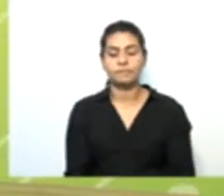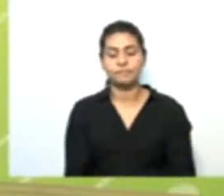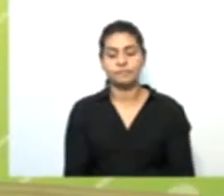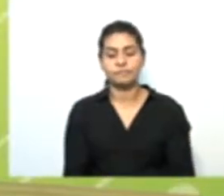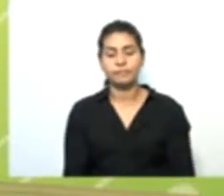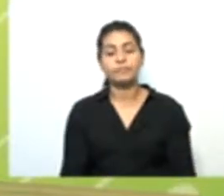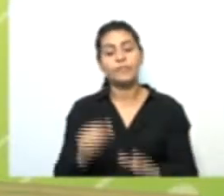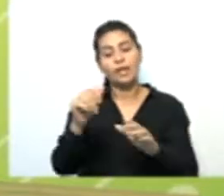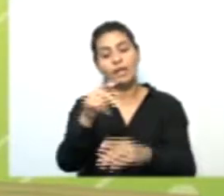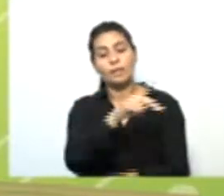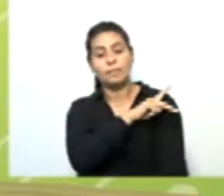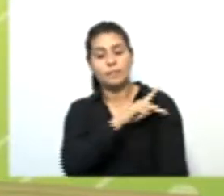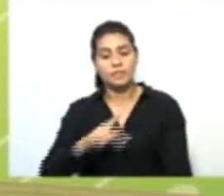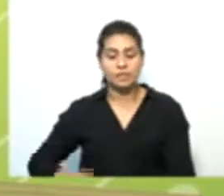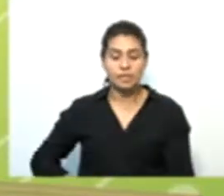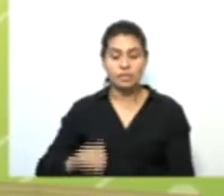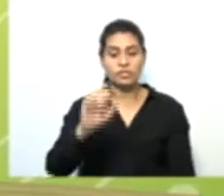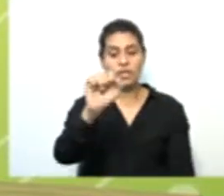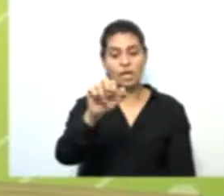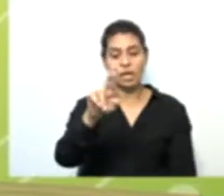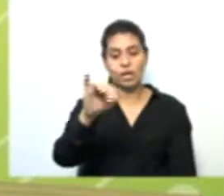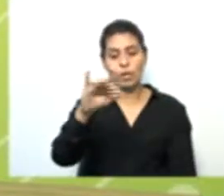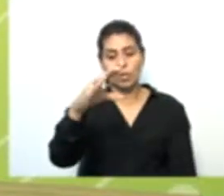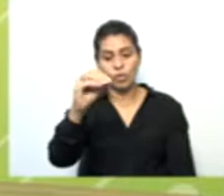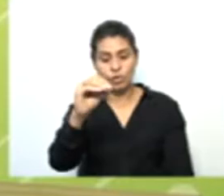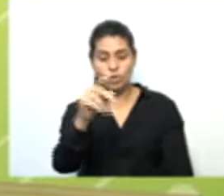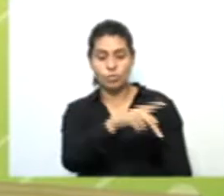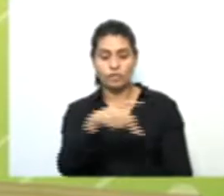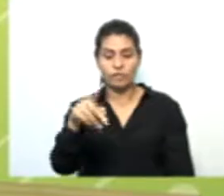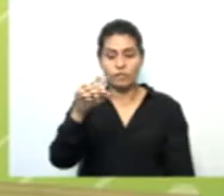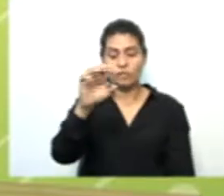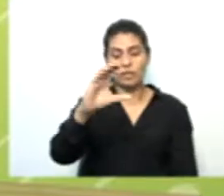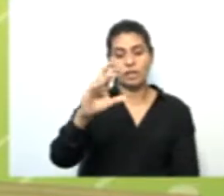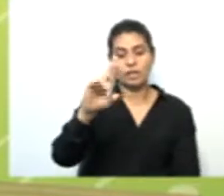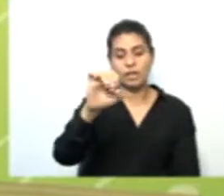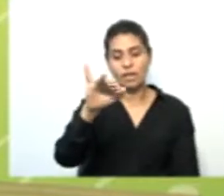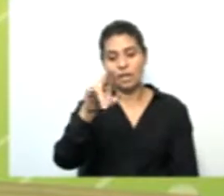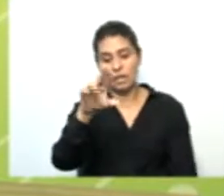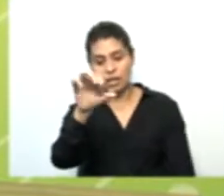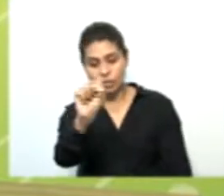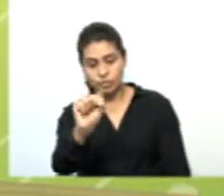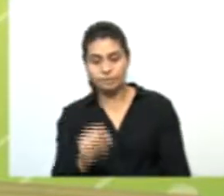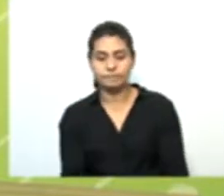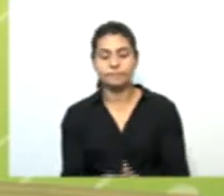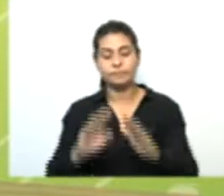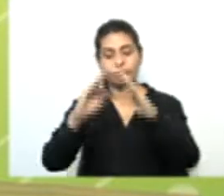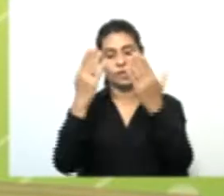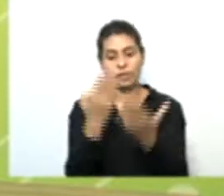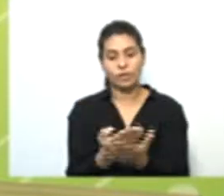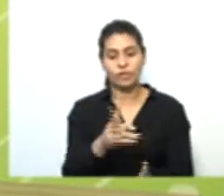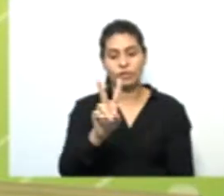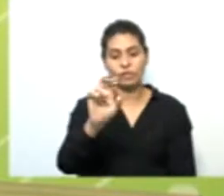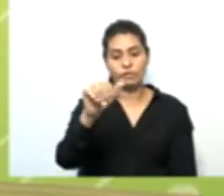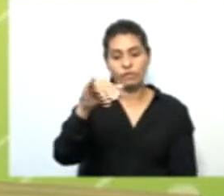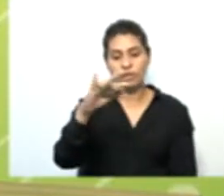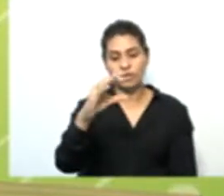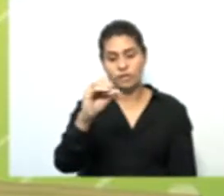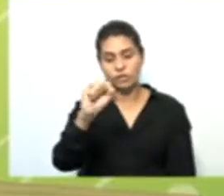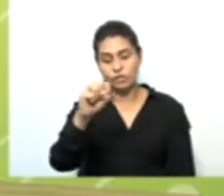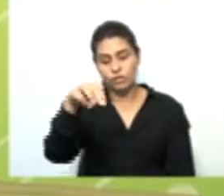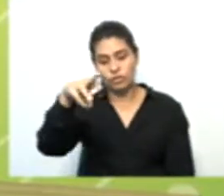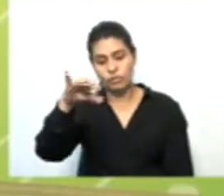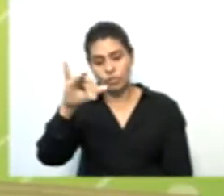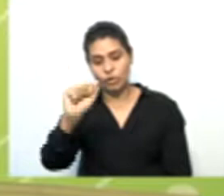Polo Presidente Eurico, da professora Creuza Félix. Os alunos da Escola Vinícius de Moraes,